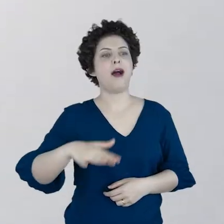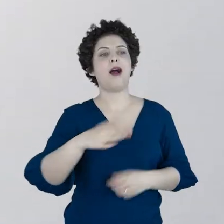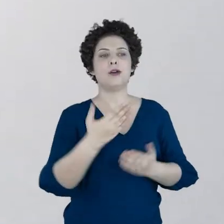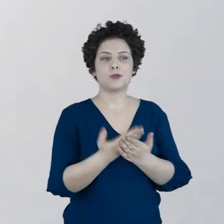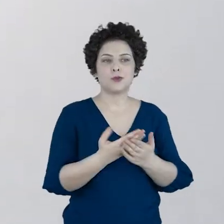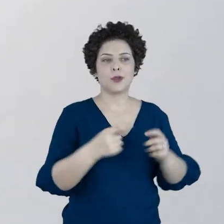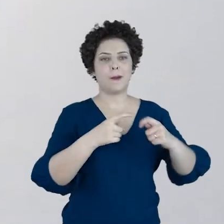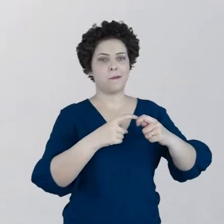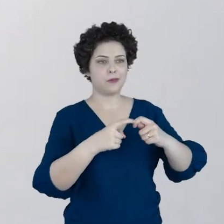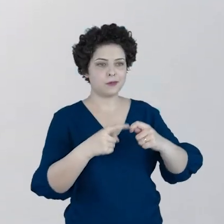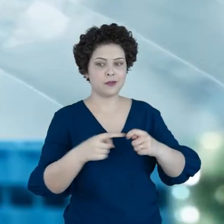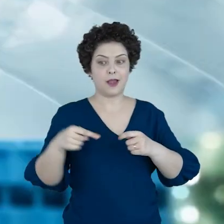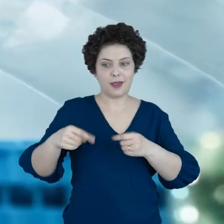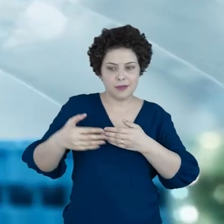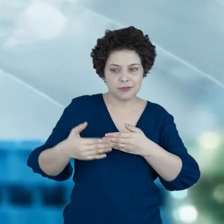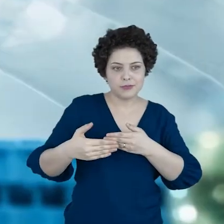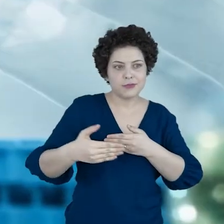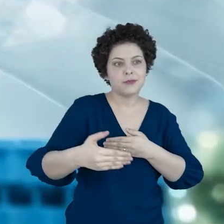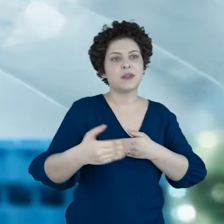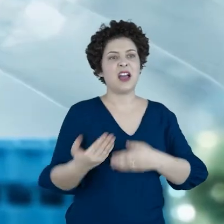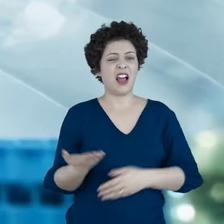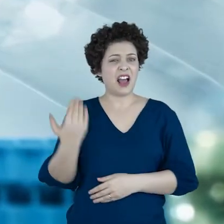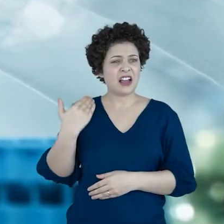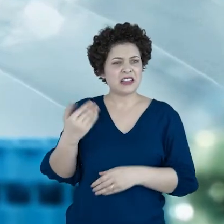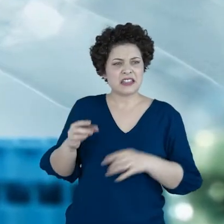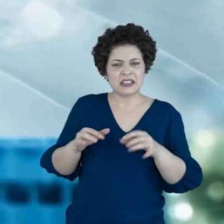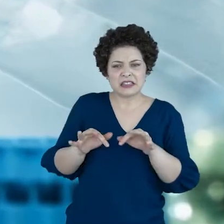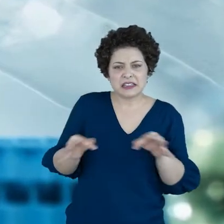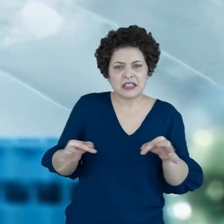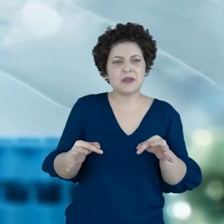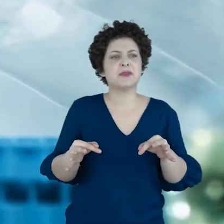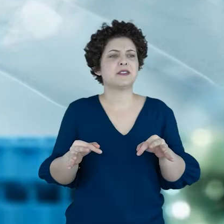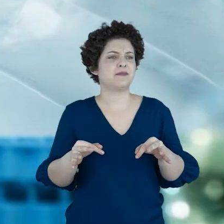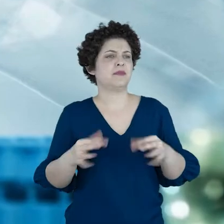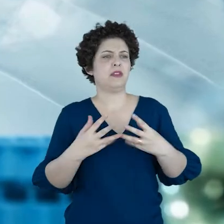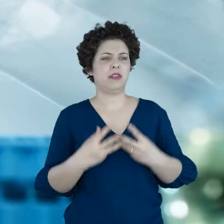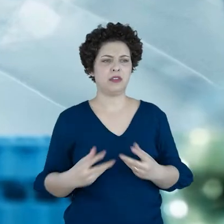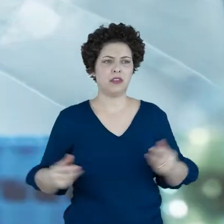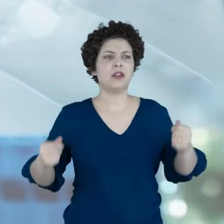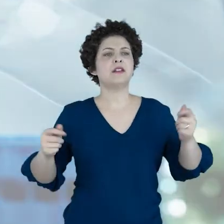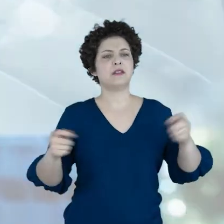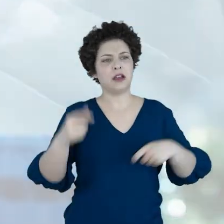a partir dela que infecções deixaram de ser sentenças de morte.